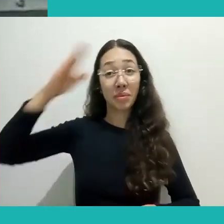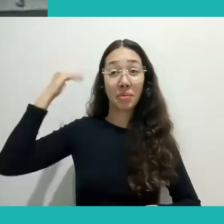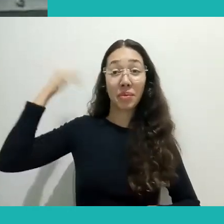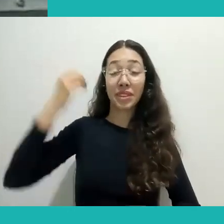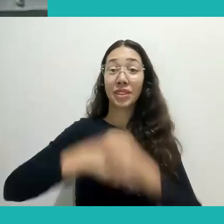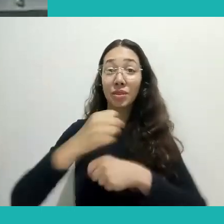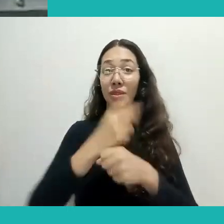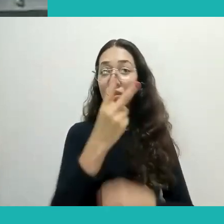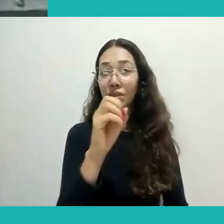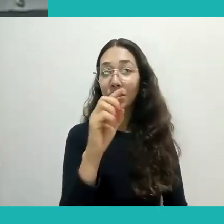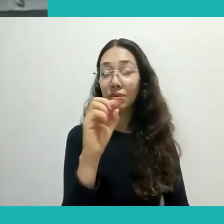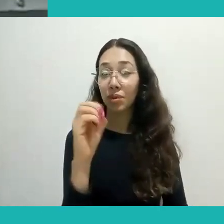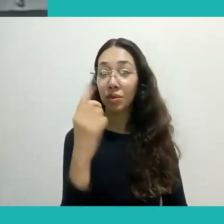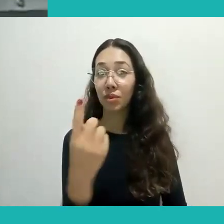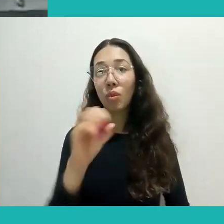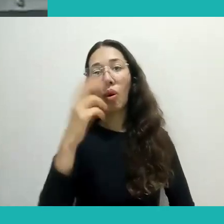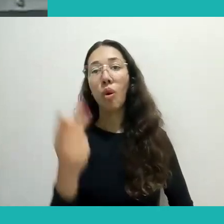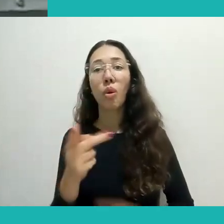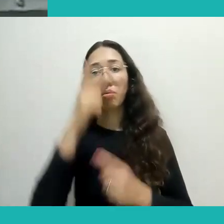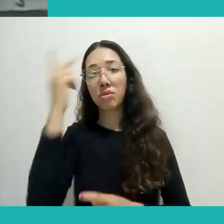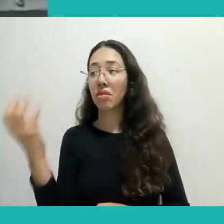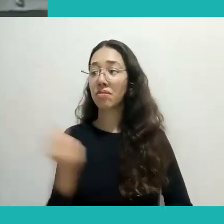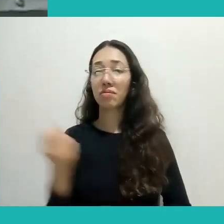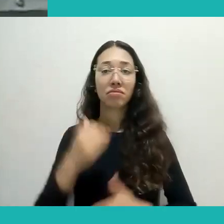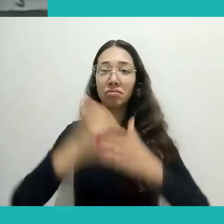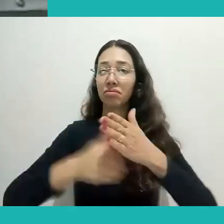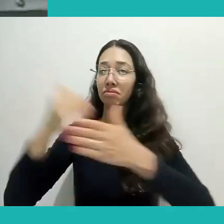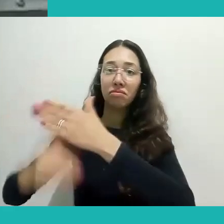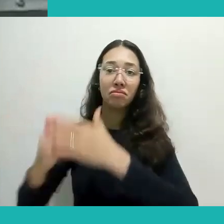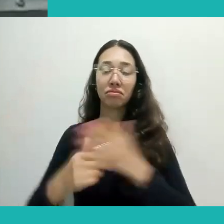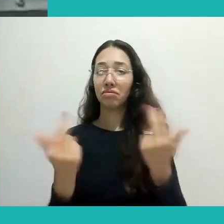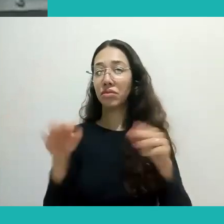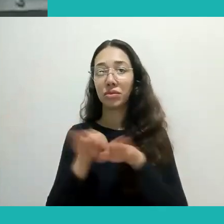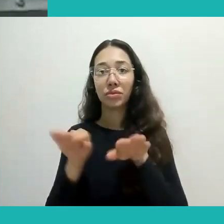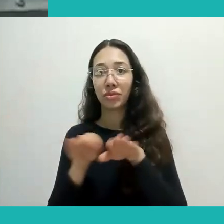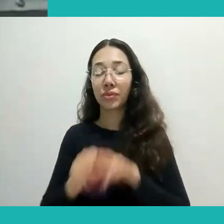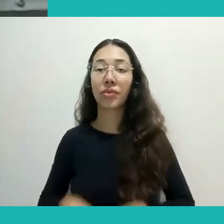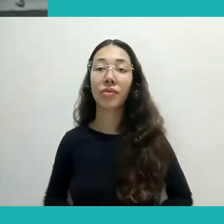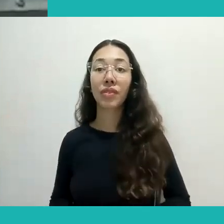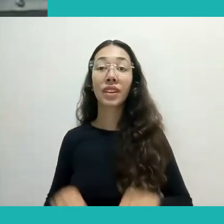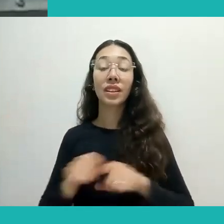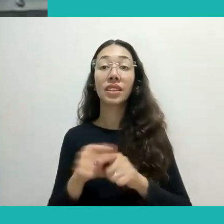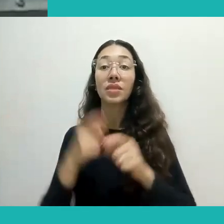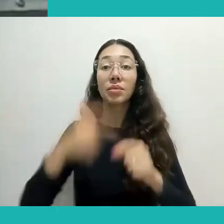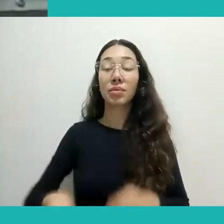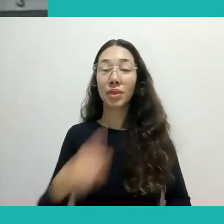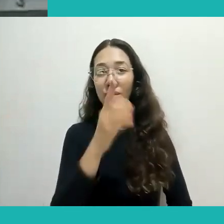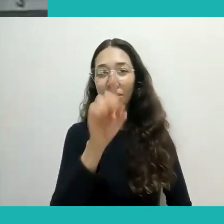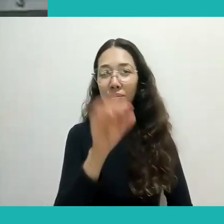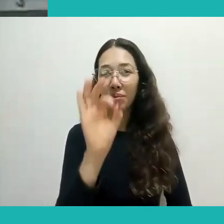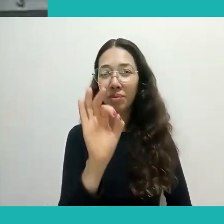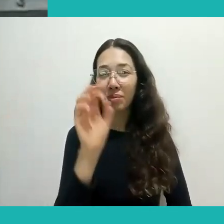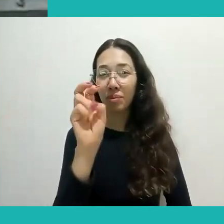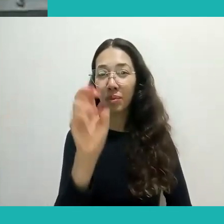por pensionistas, né? E aqui cabe uma reflexão acerca dos 1,5% pago pelos militares optantes